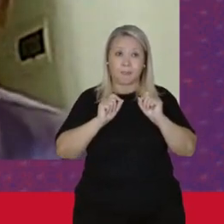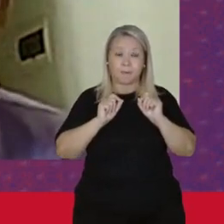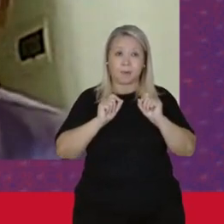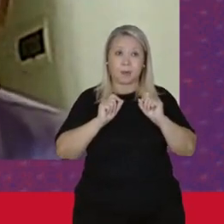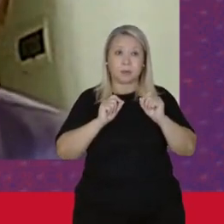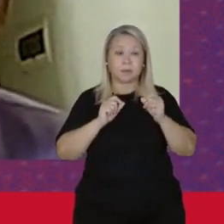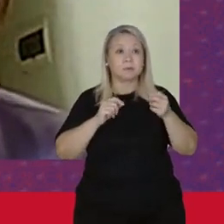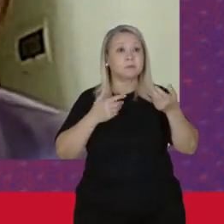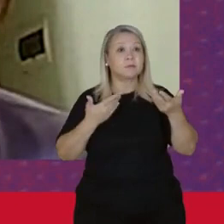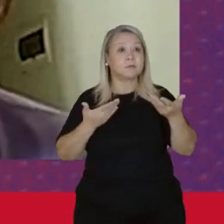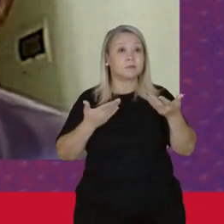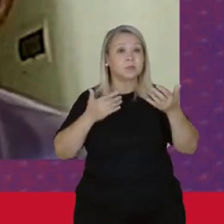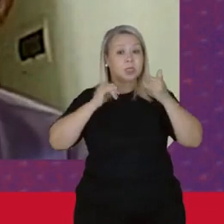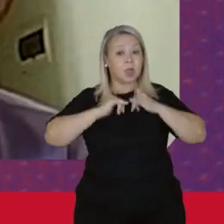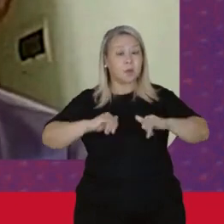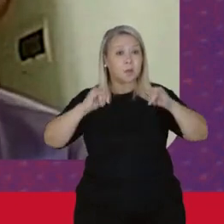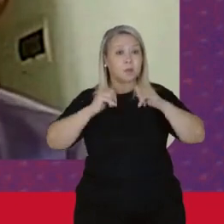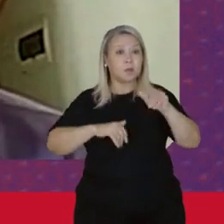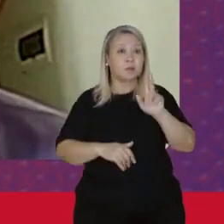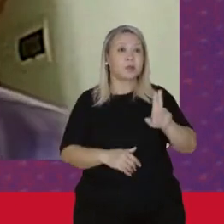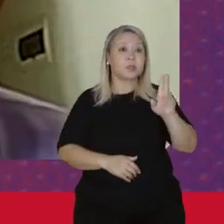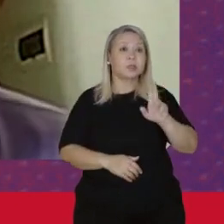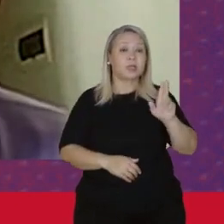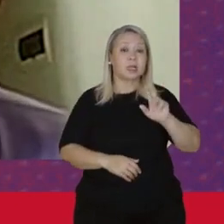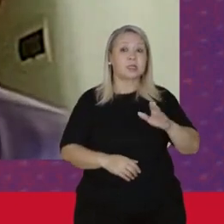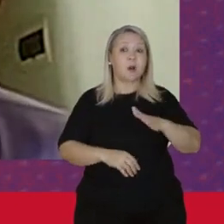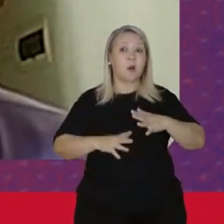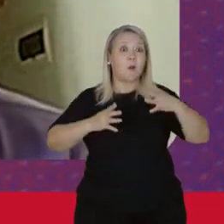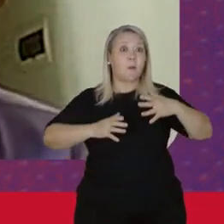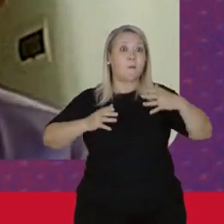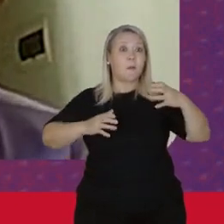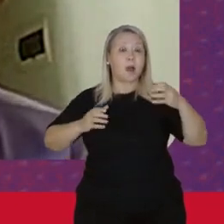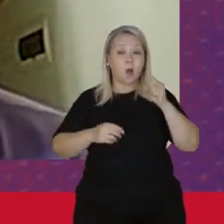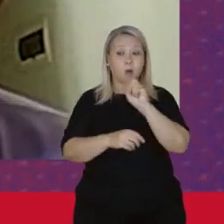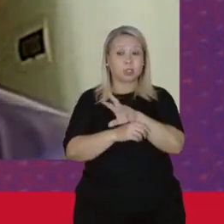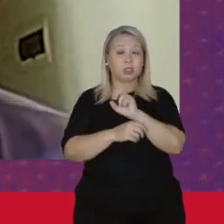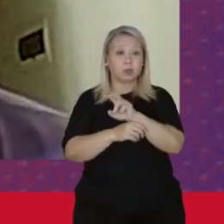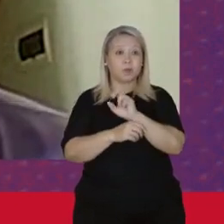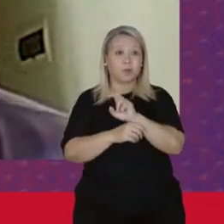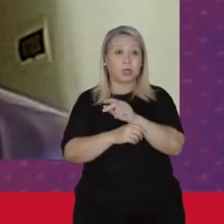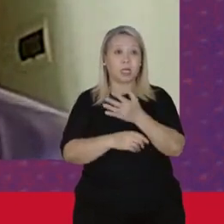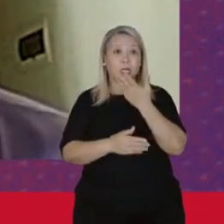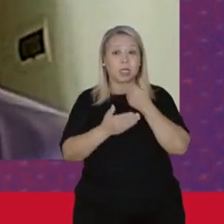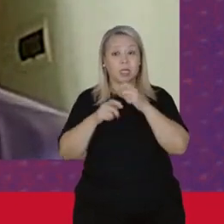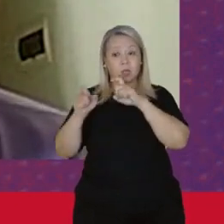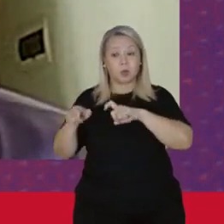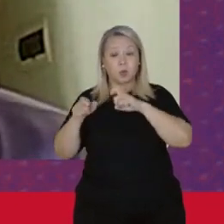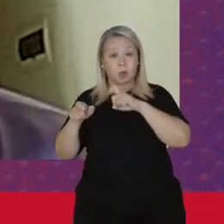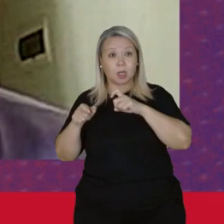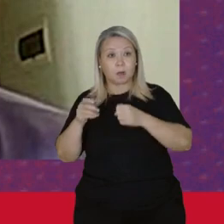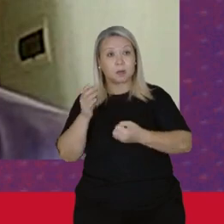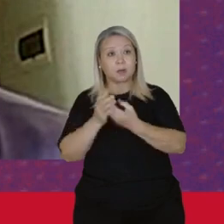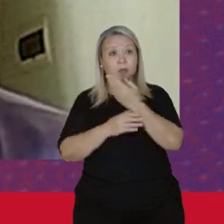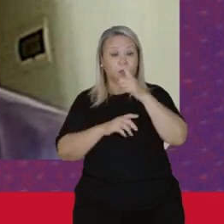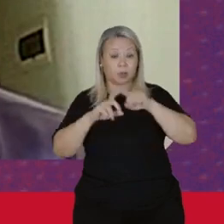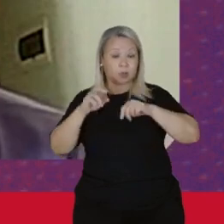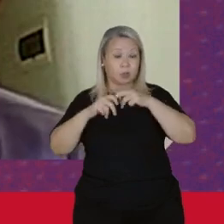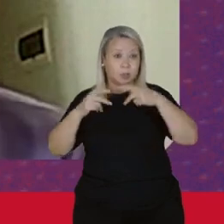promoção, né, da utilização ainda maior de agrotóxicos no campo e na produção